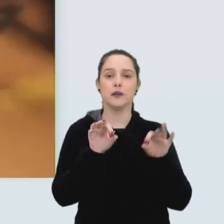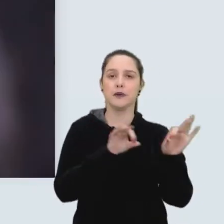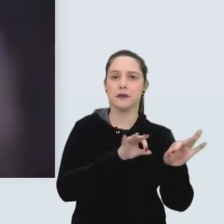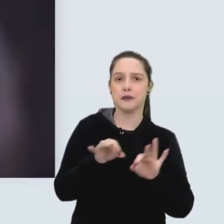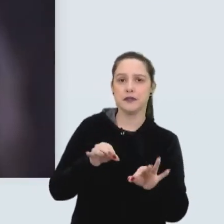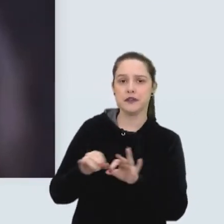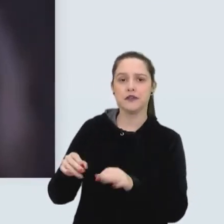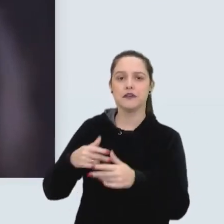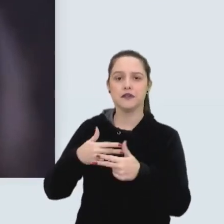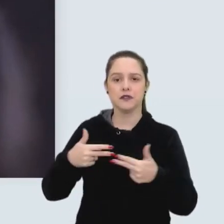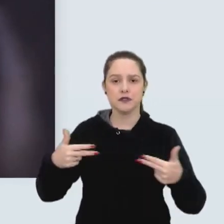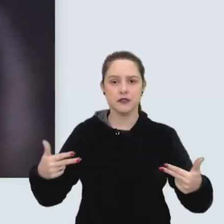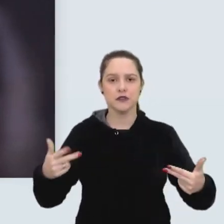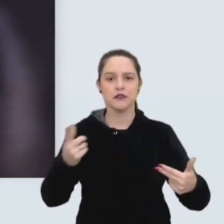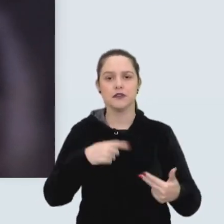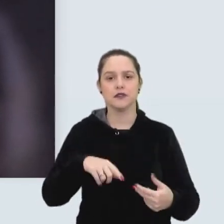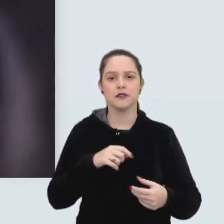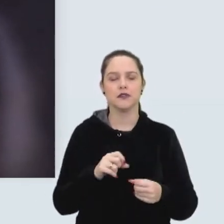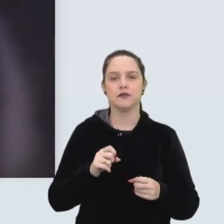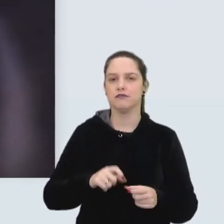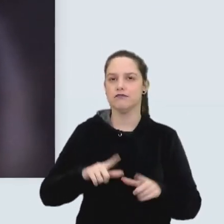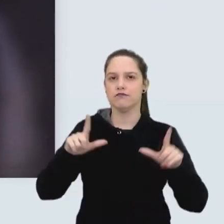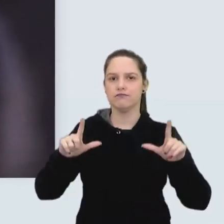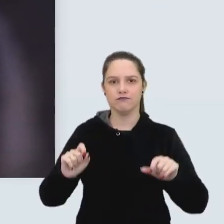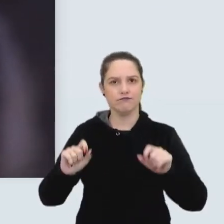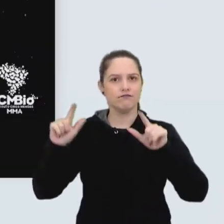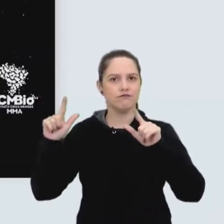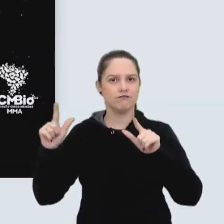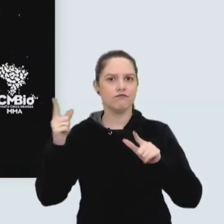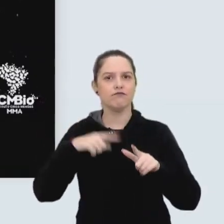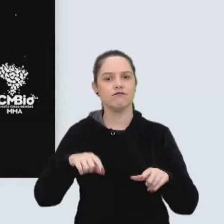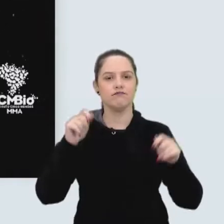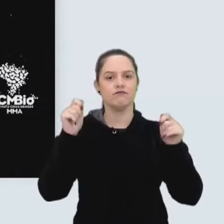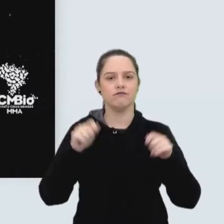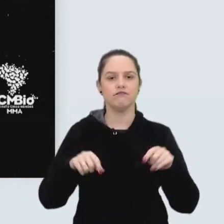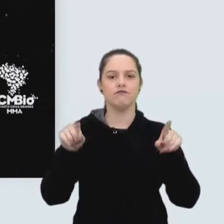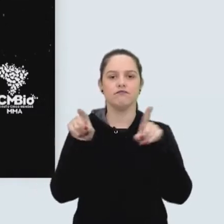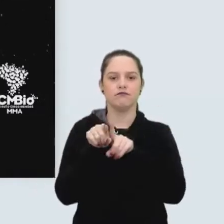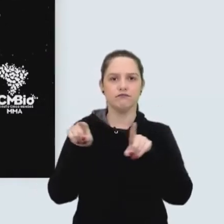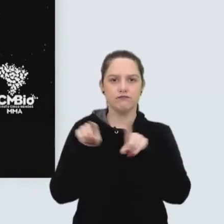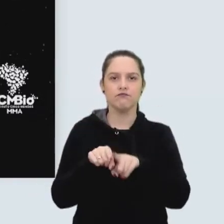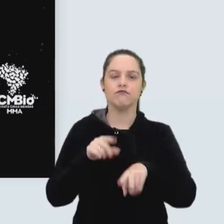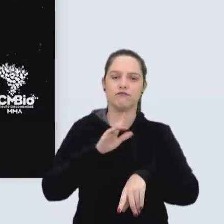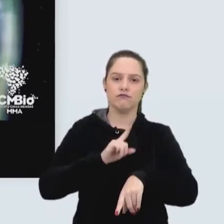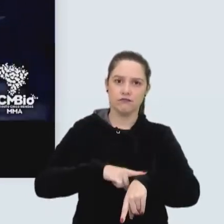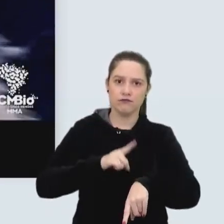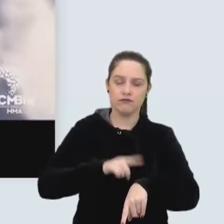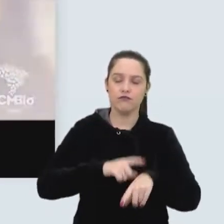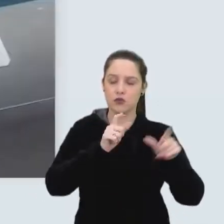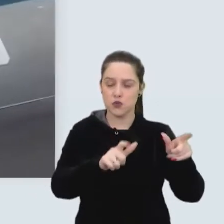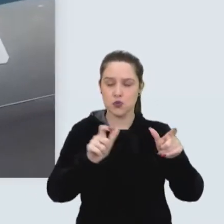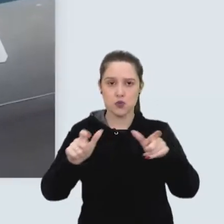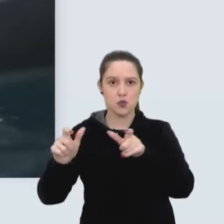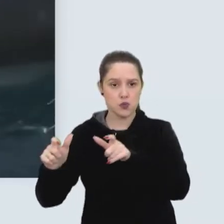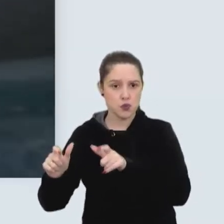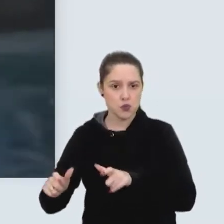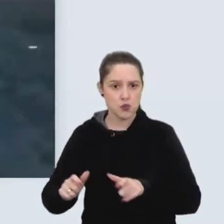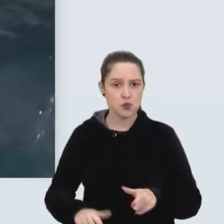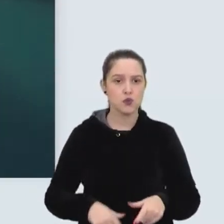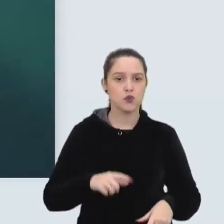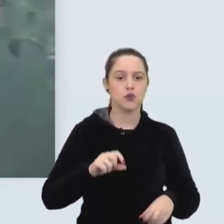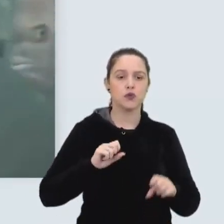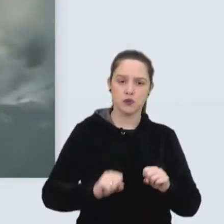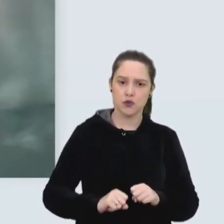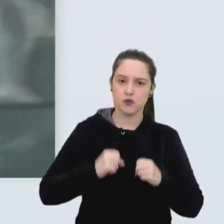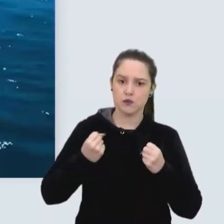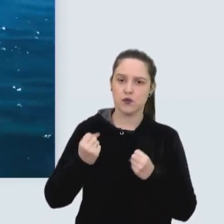bela imagem da vida selvagem, saiba que essa sensação de paz tem muito a ver com o seu lugar no planeta. O esforço é